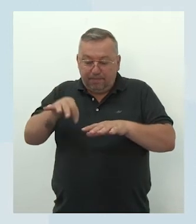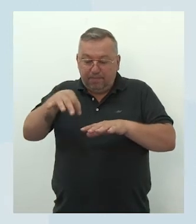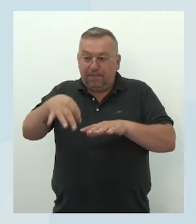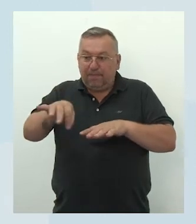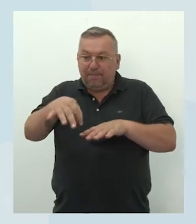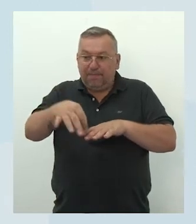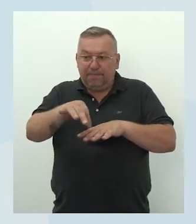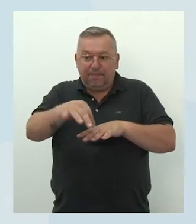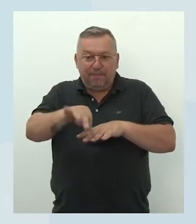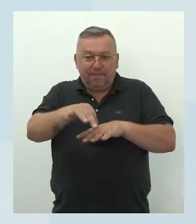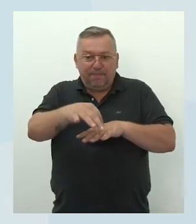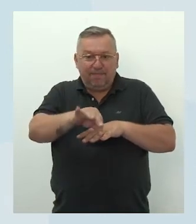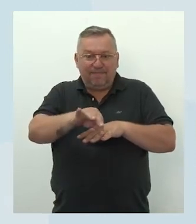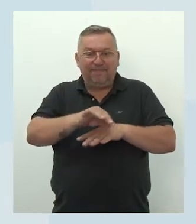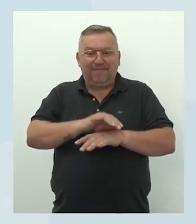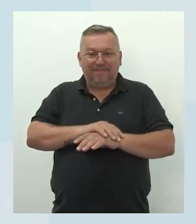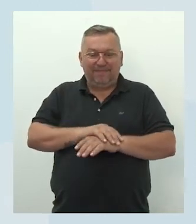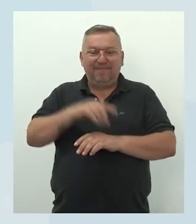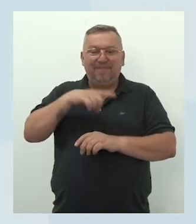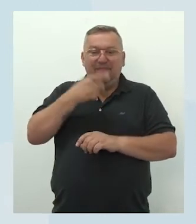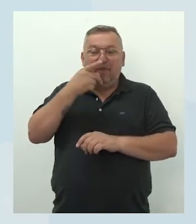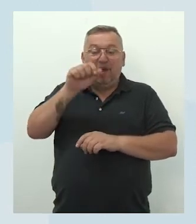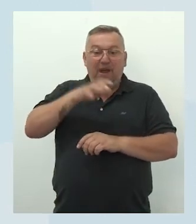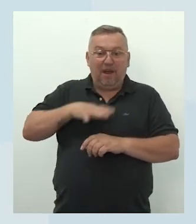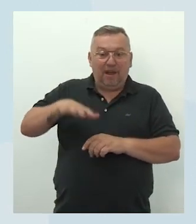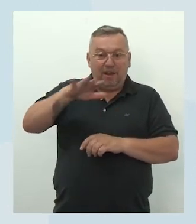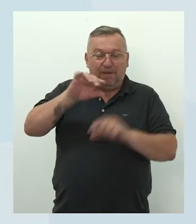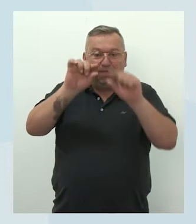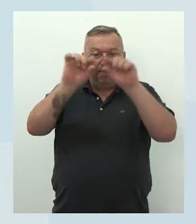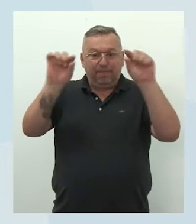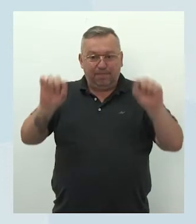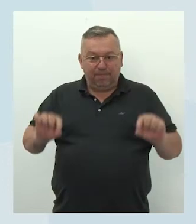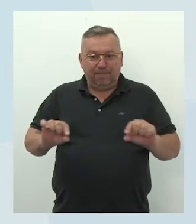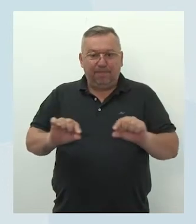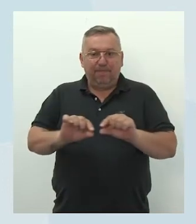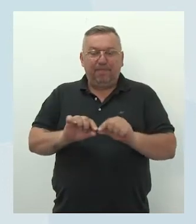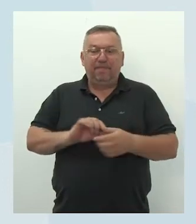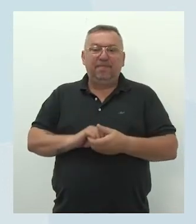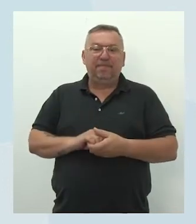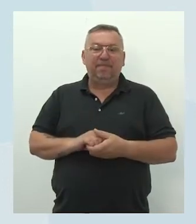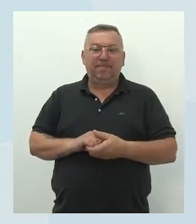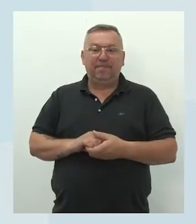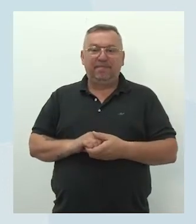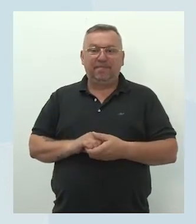as unhas. Estamos falando de área ou estamos falando de perímetro?